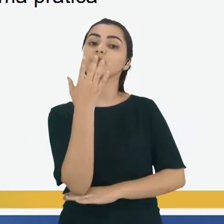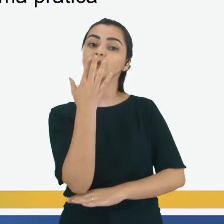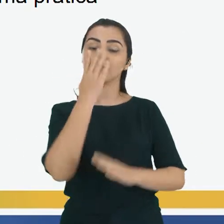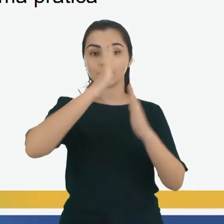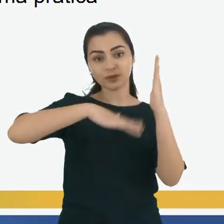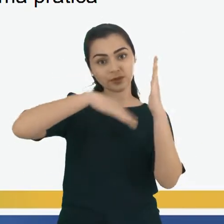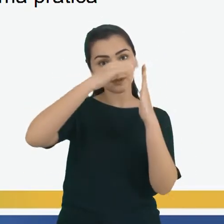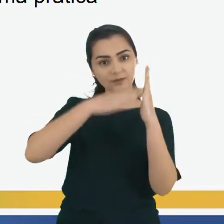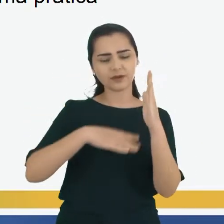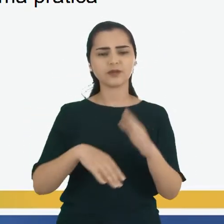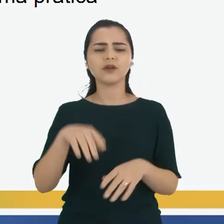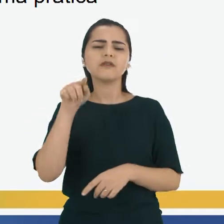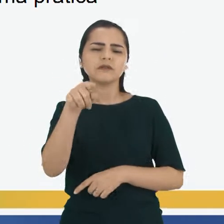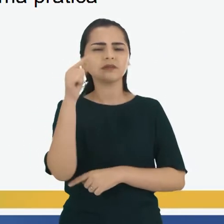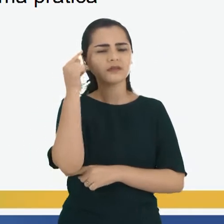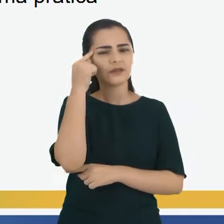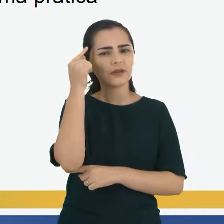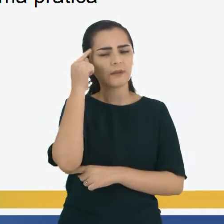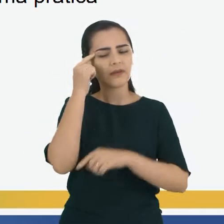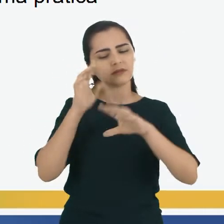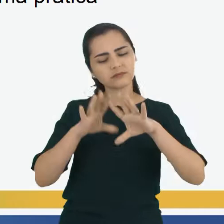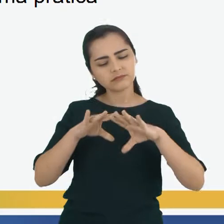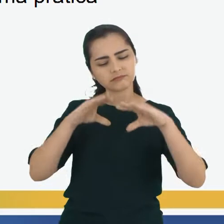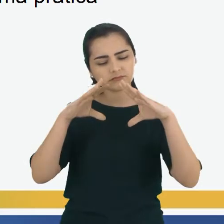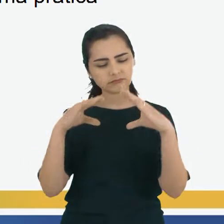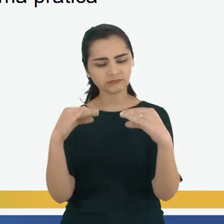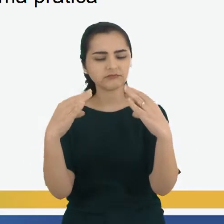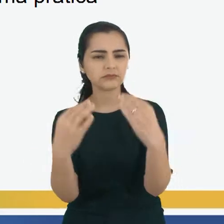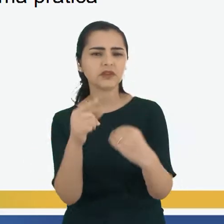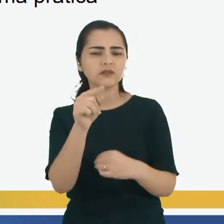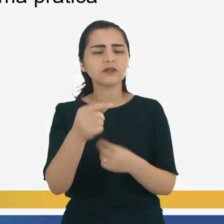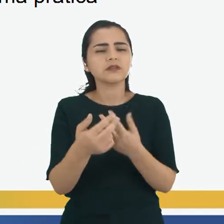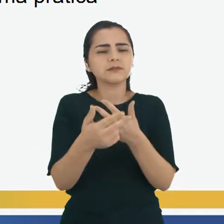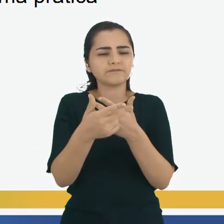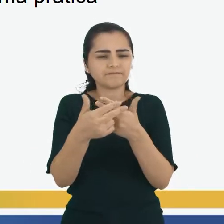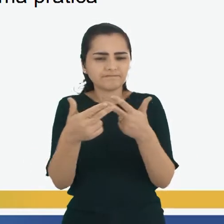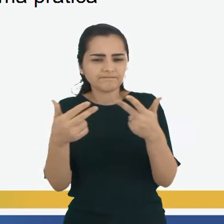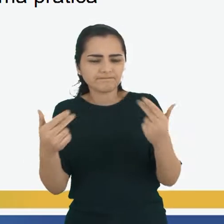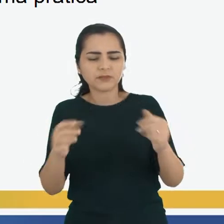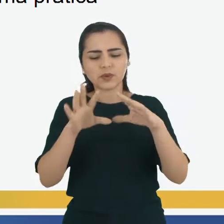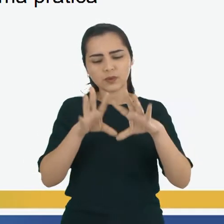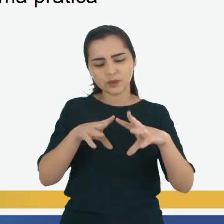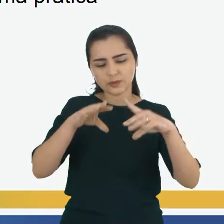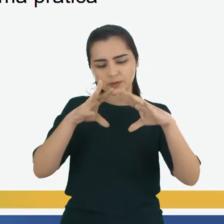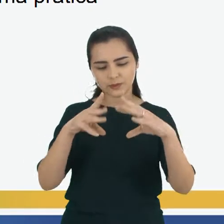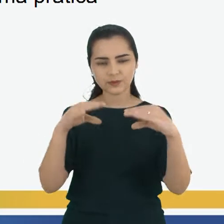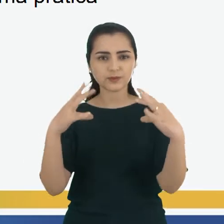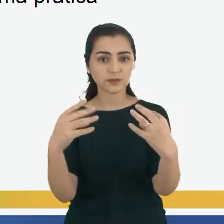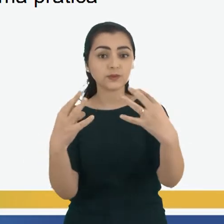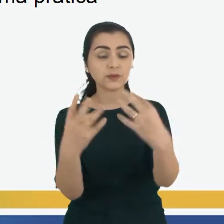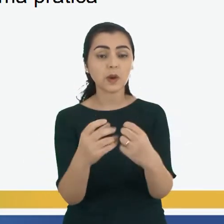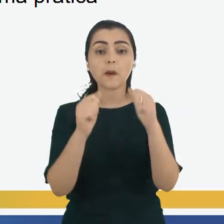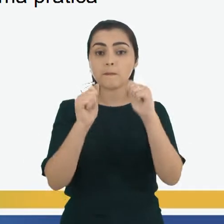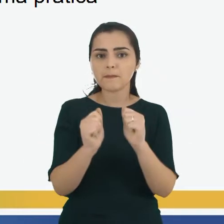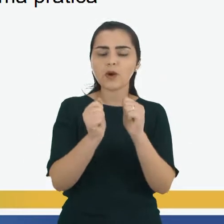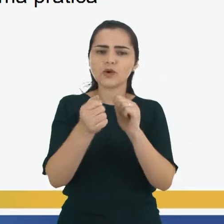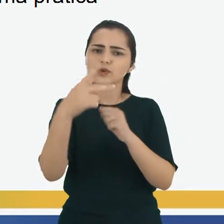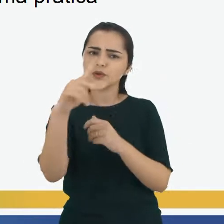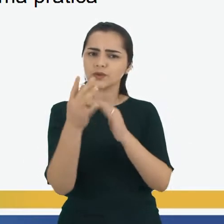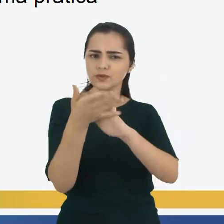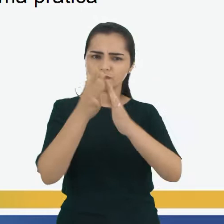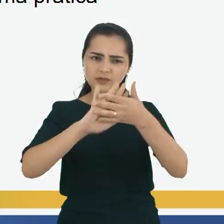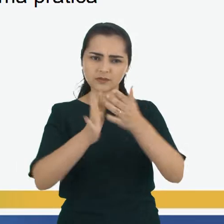Quando você pensa em modelar, você pensa em materiais maleáveis, que você pode, com as suas